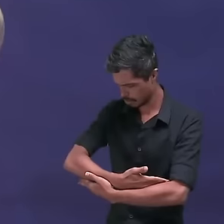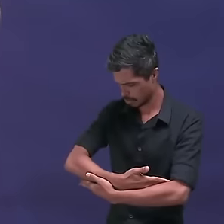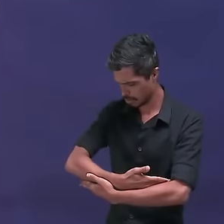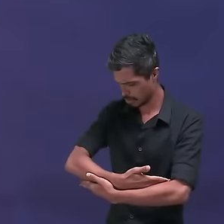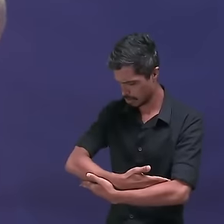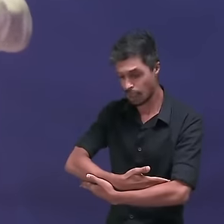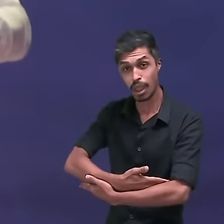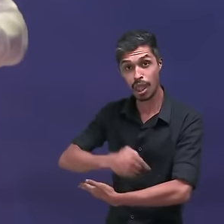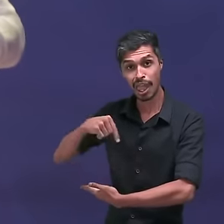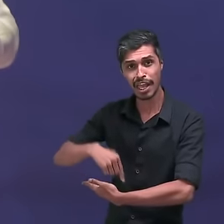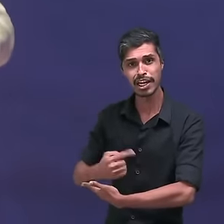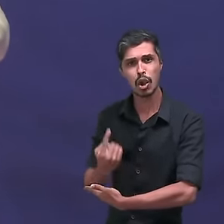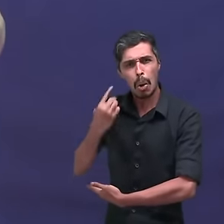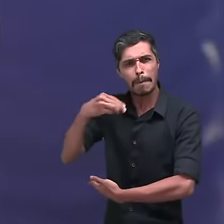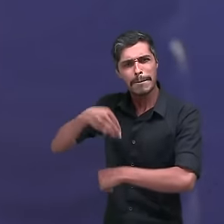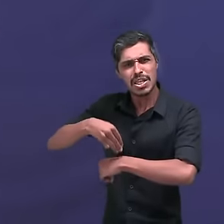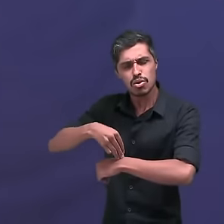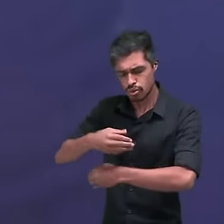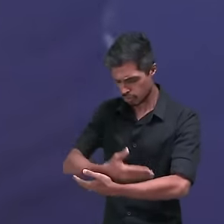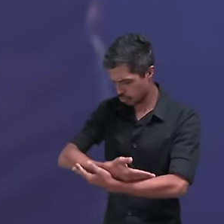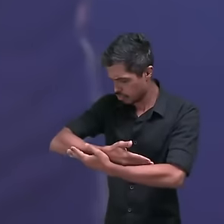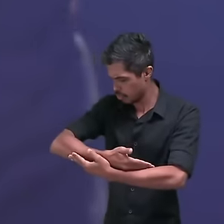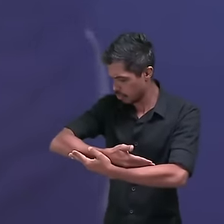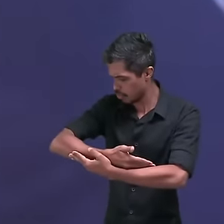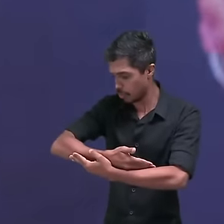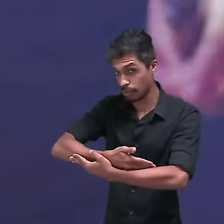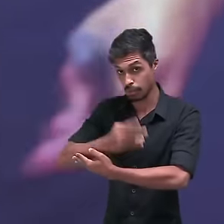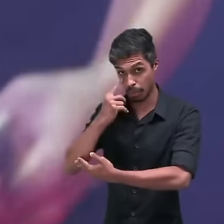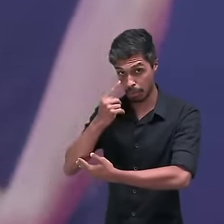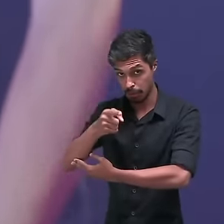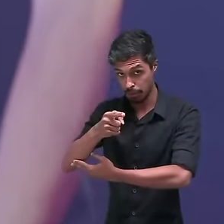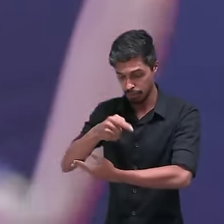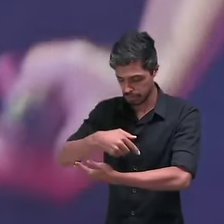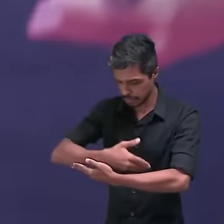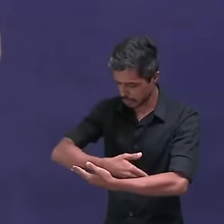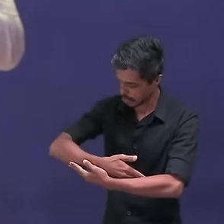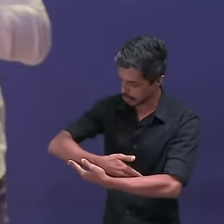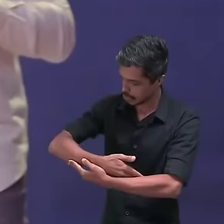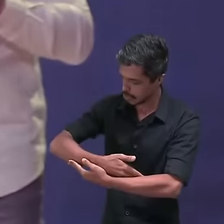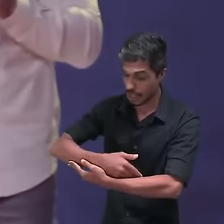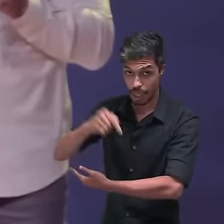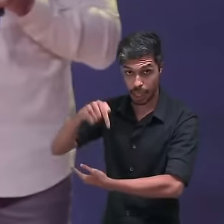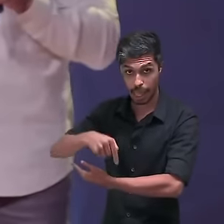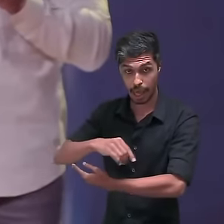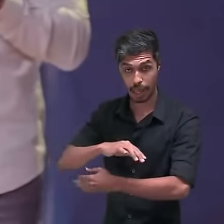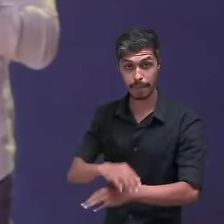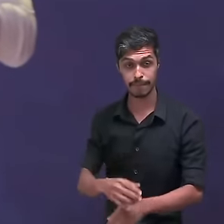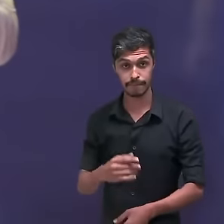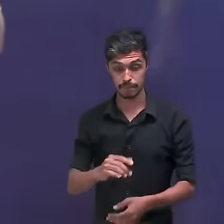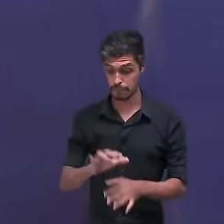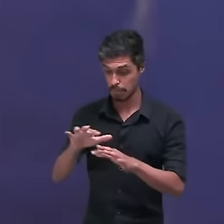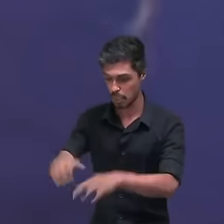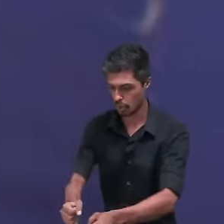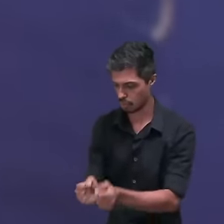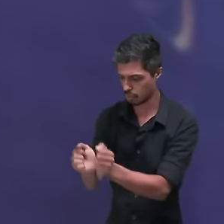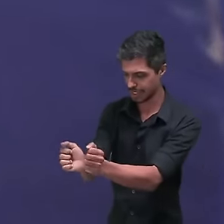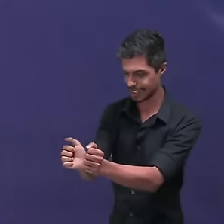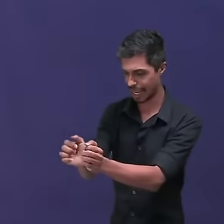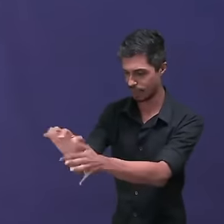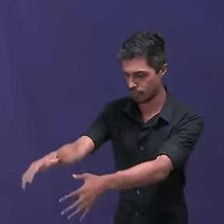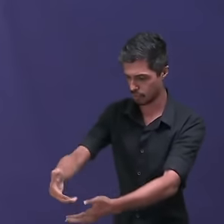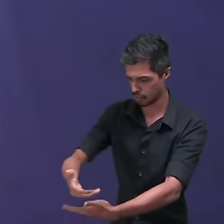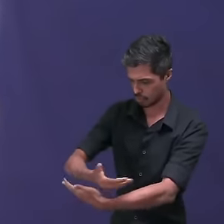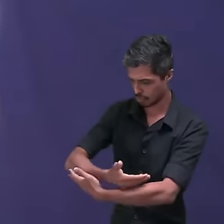Ele ficou um minuto no colo dela. Preste atenção. Ela pegou um escravo